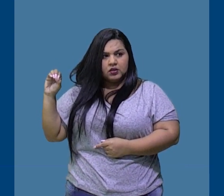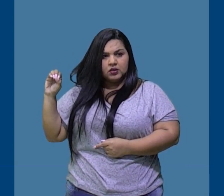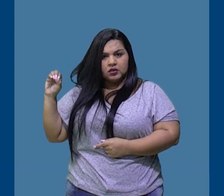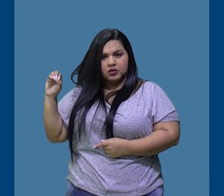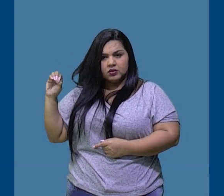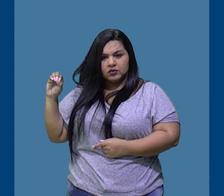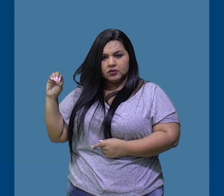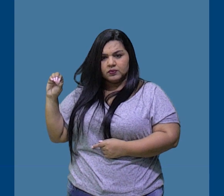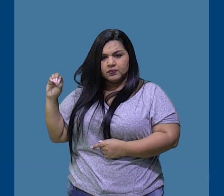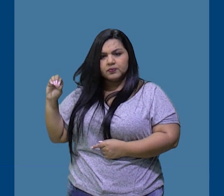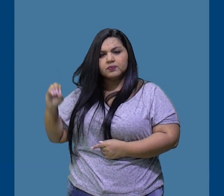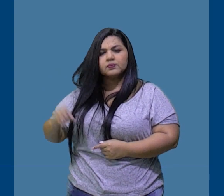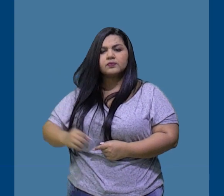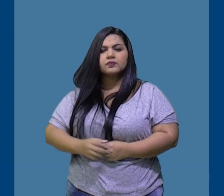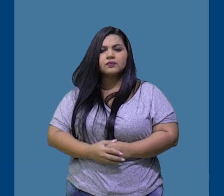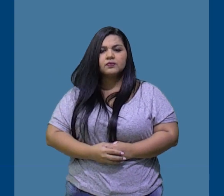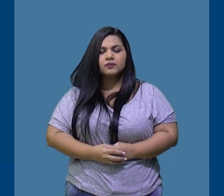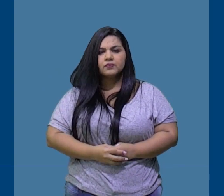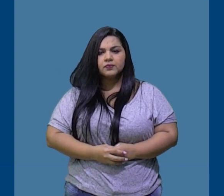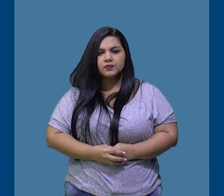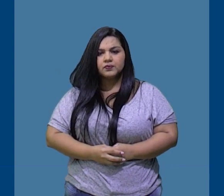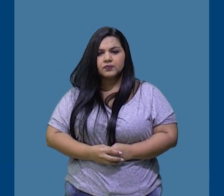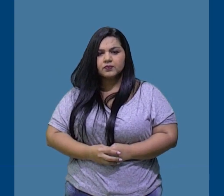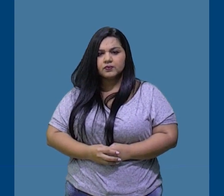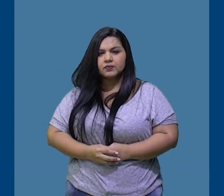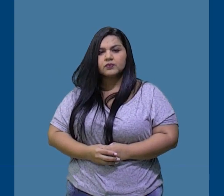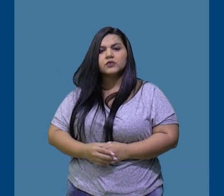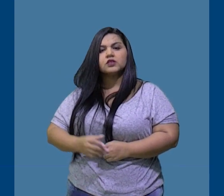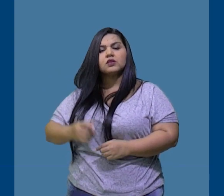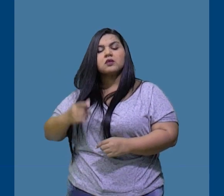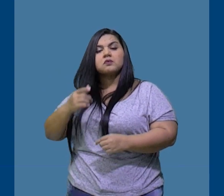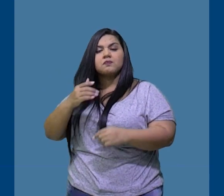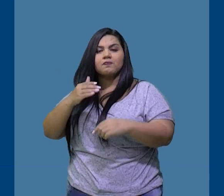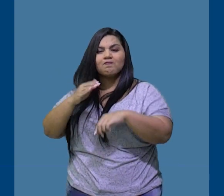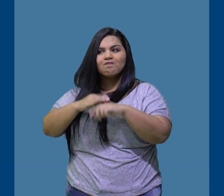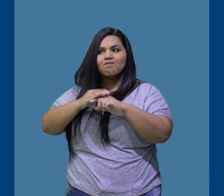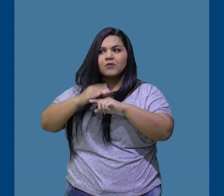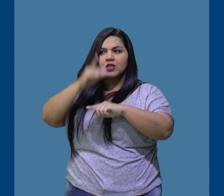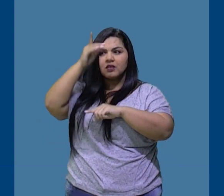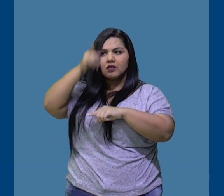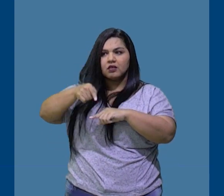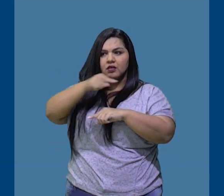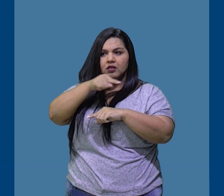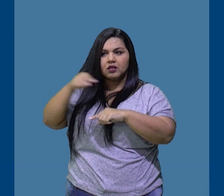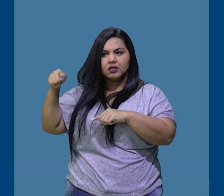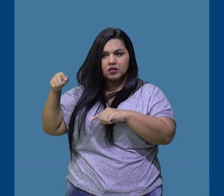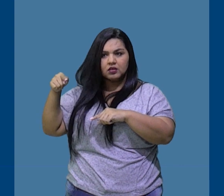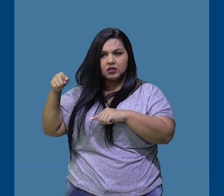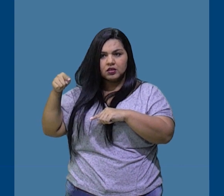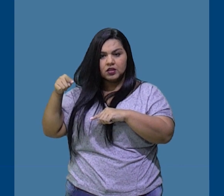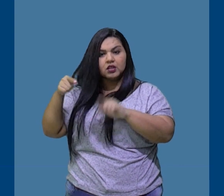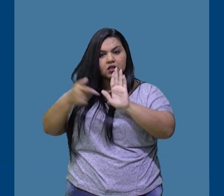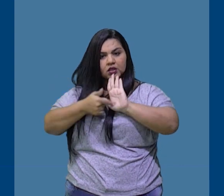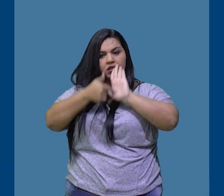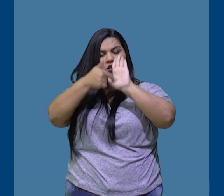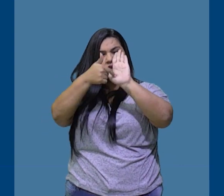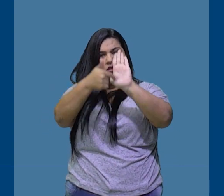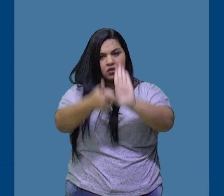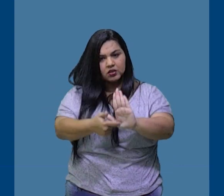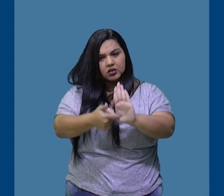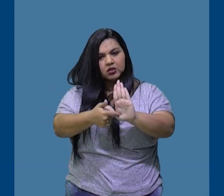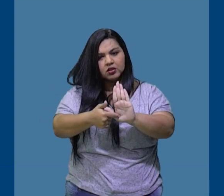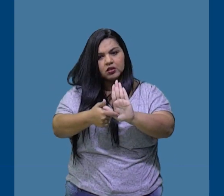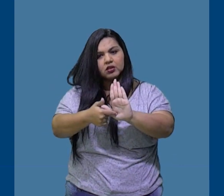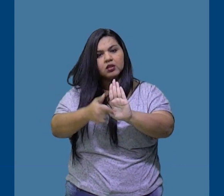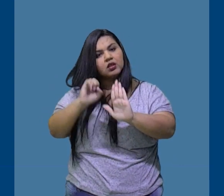os demais pontos cardeais a partir da minha Rosa dos Ventos, né? Então, ele vem representado aqui pela Rosa dos Ventos,